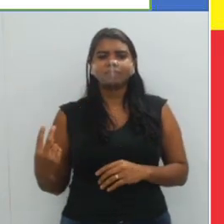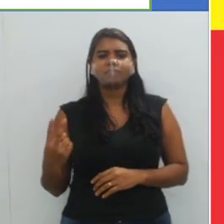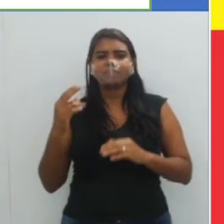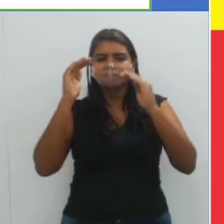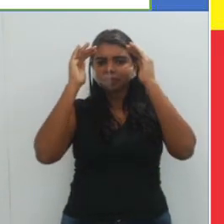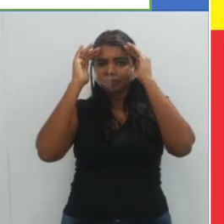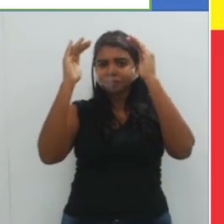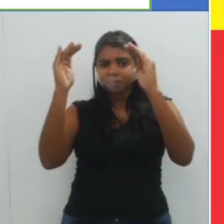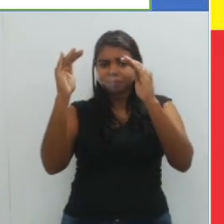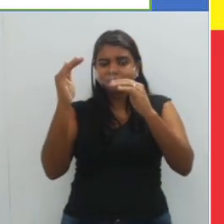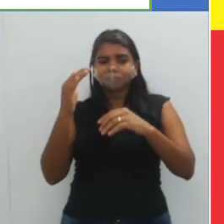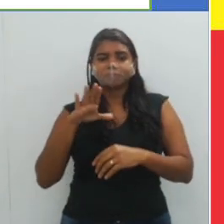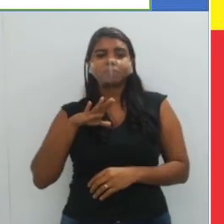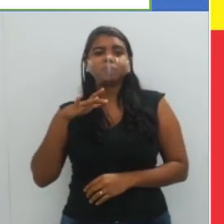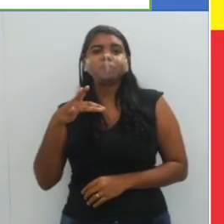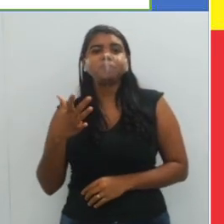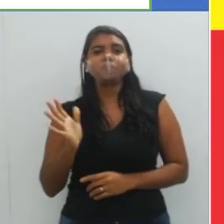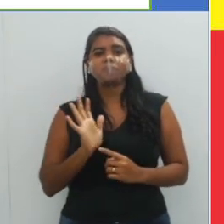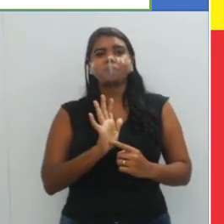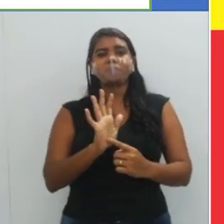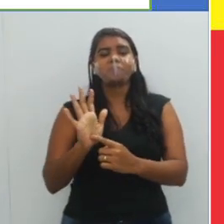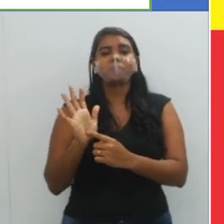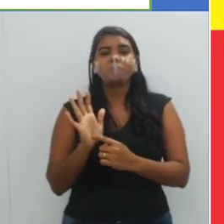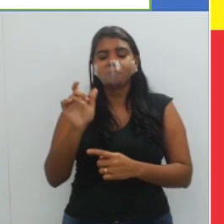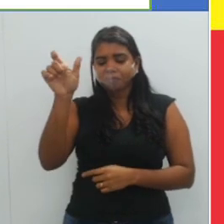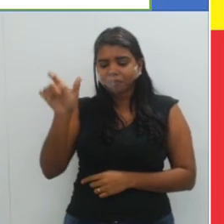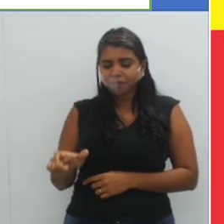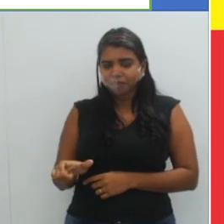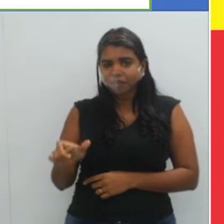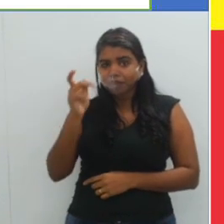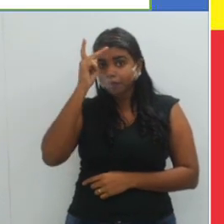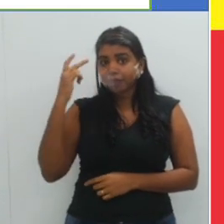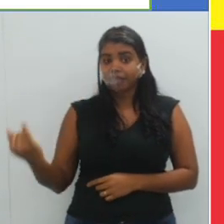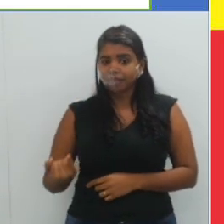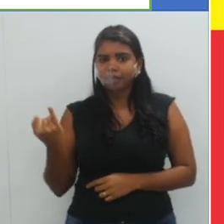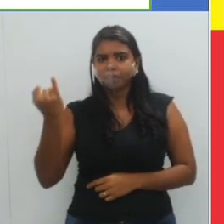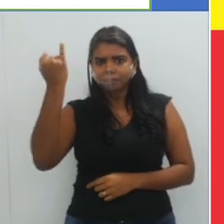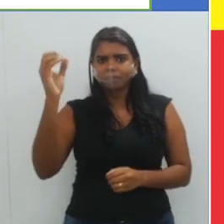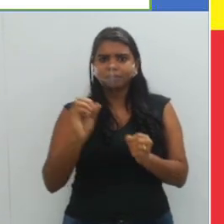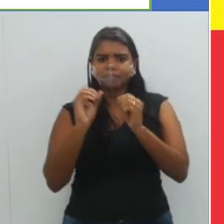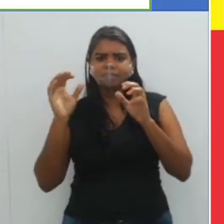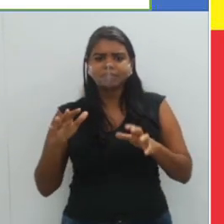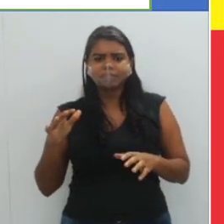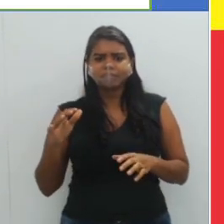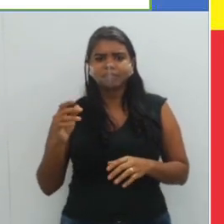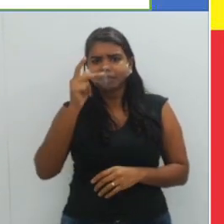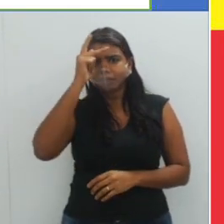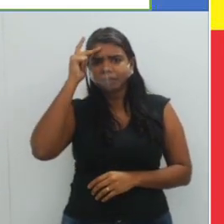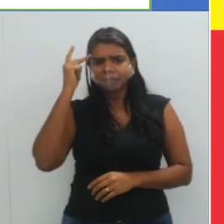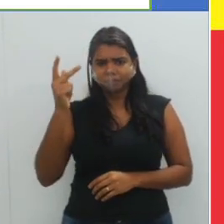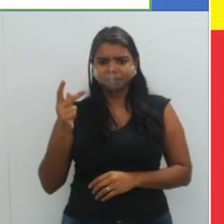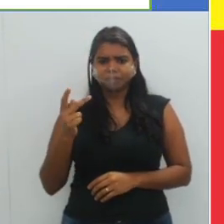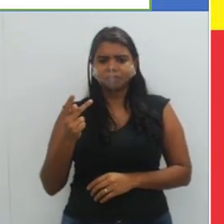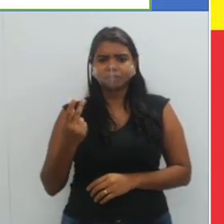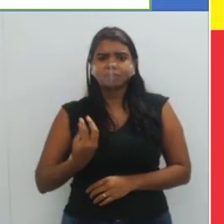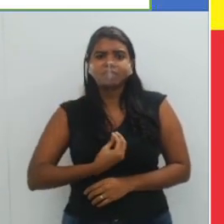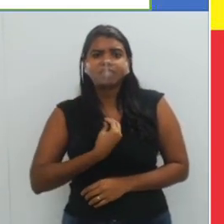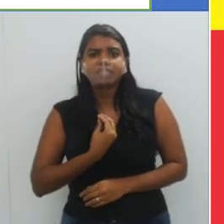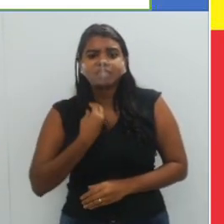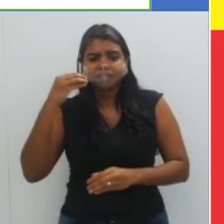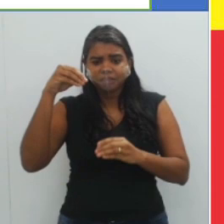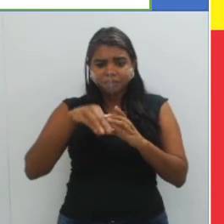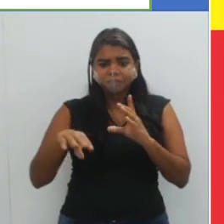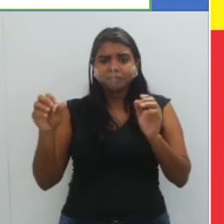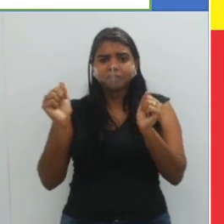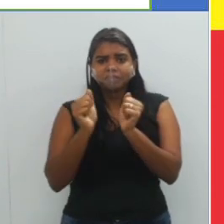morais em um indivíduo é fundamental para a criação de cidadãos aptos a conviver em